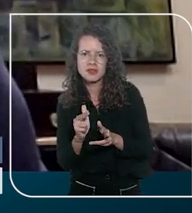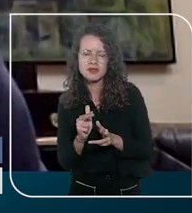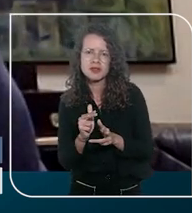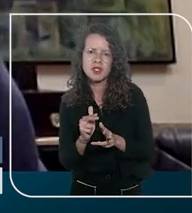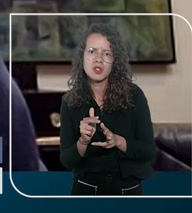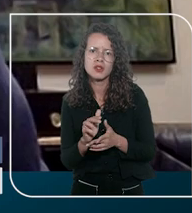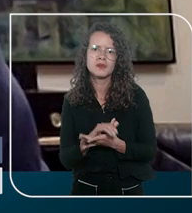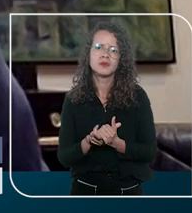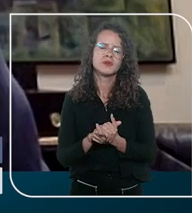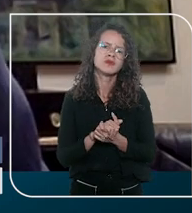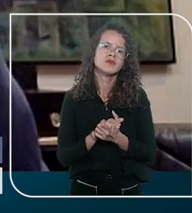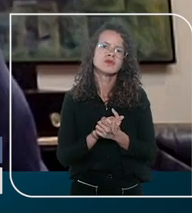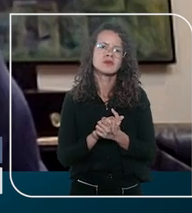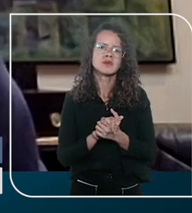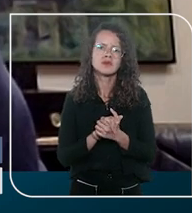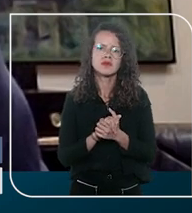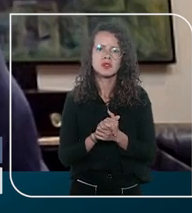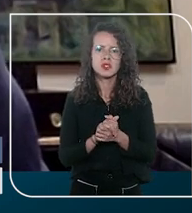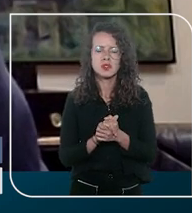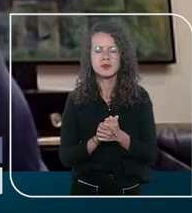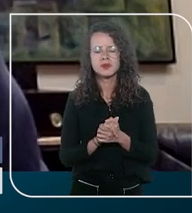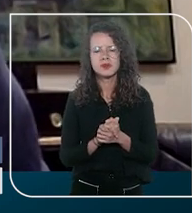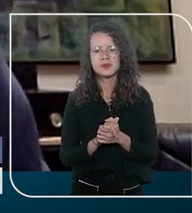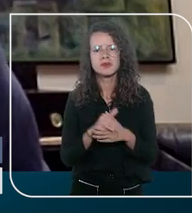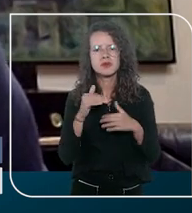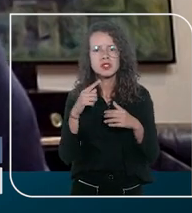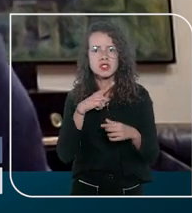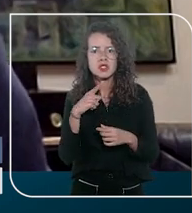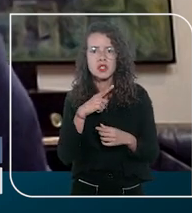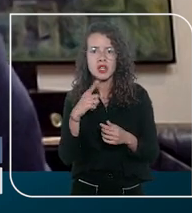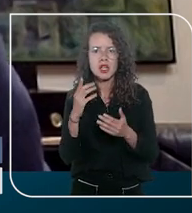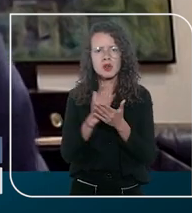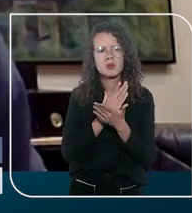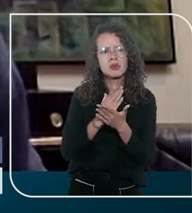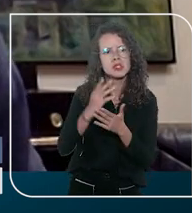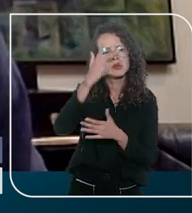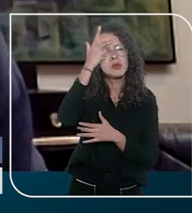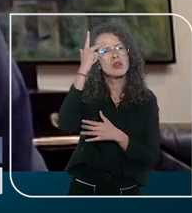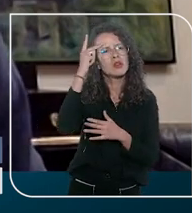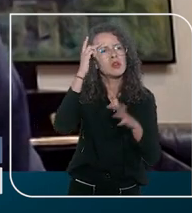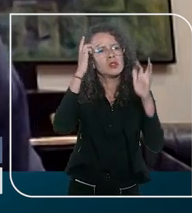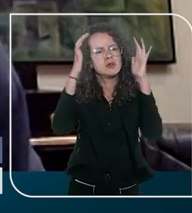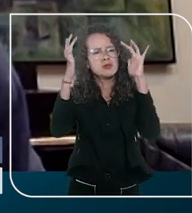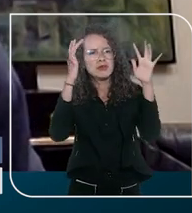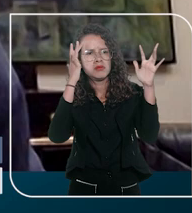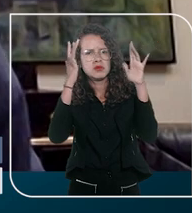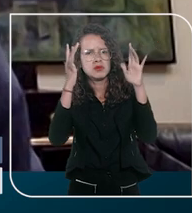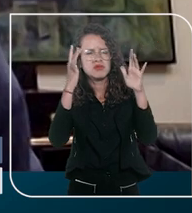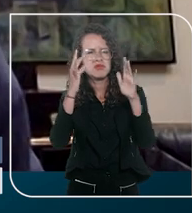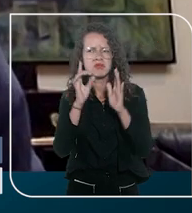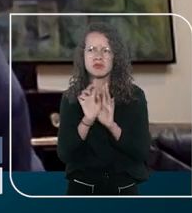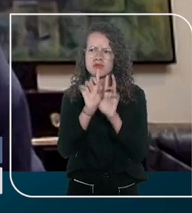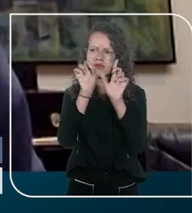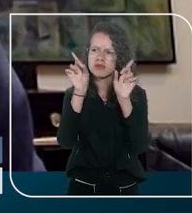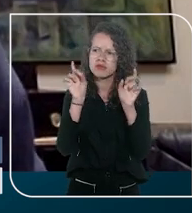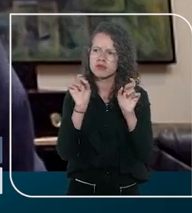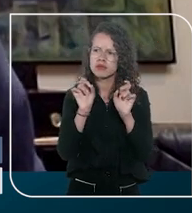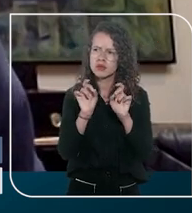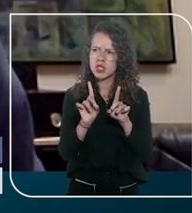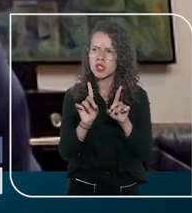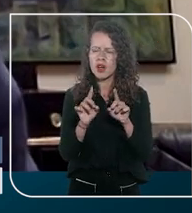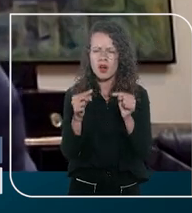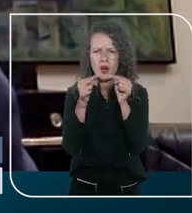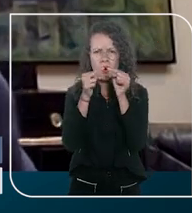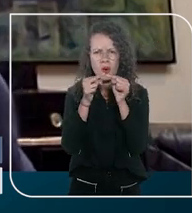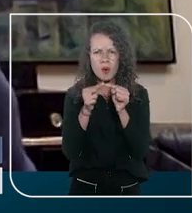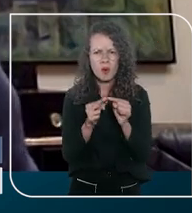é por acaso que essa expressão é utilizada. Alguém pode se perguntar, Fátima, se aplicaria aqui,